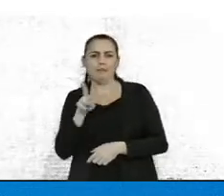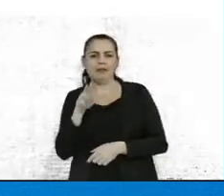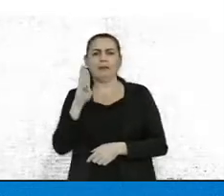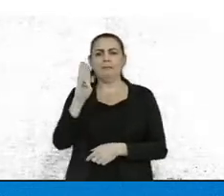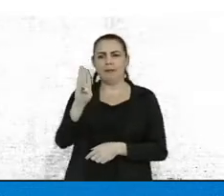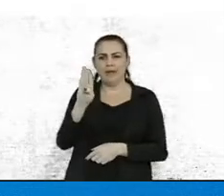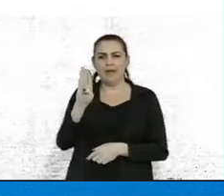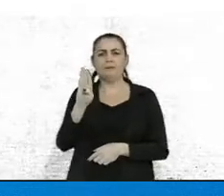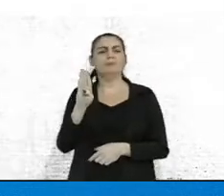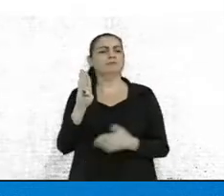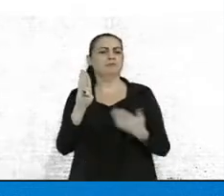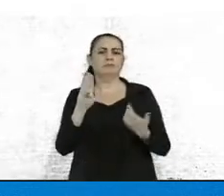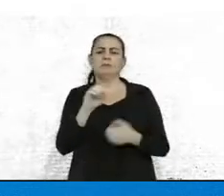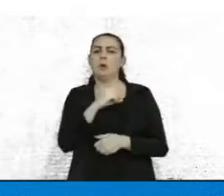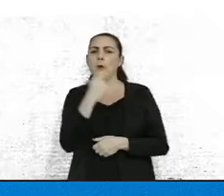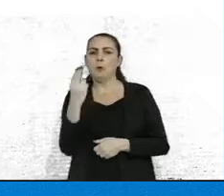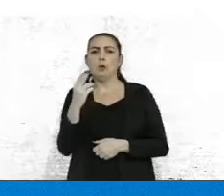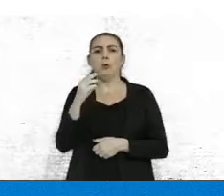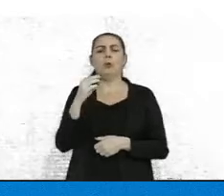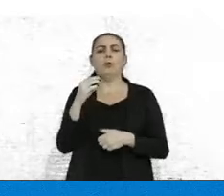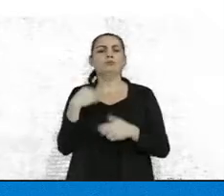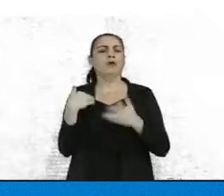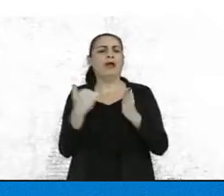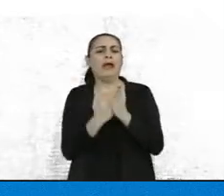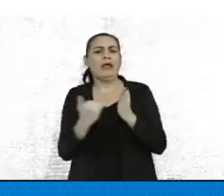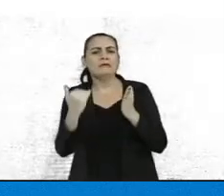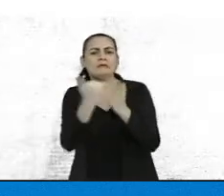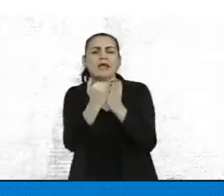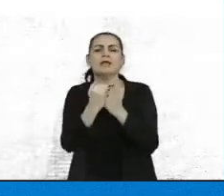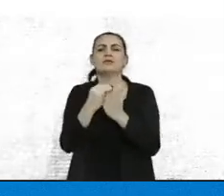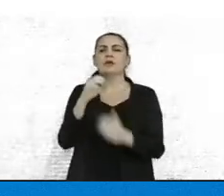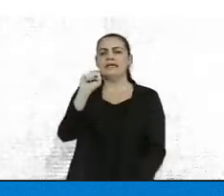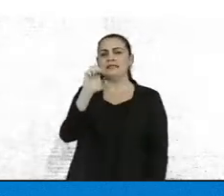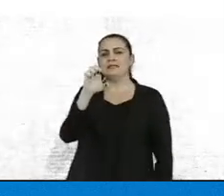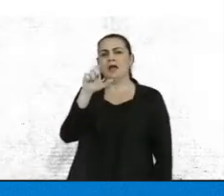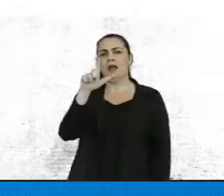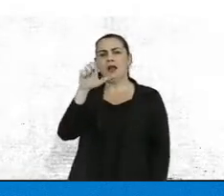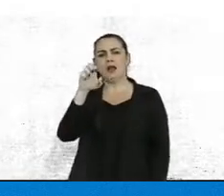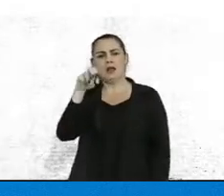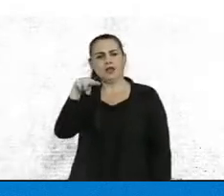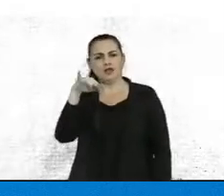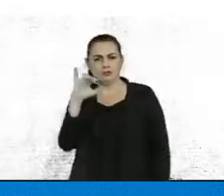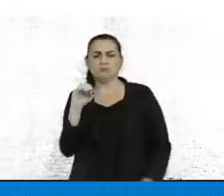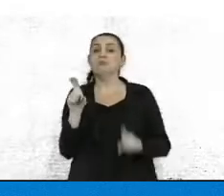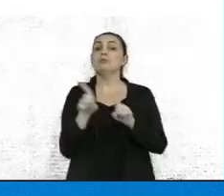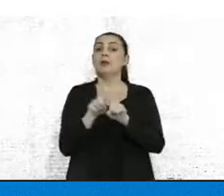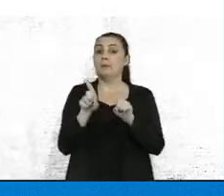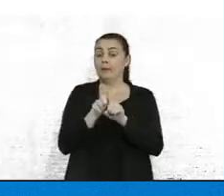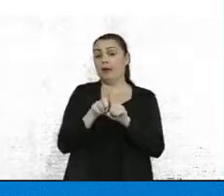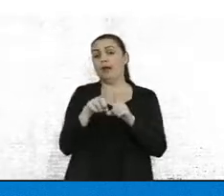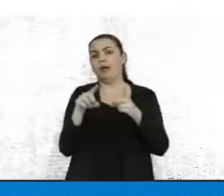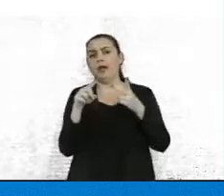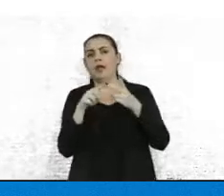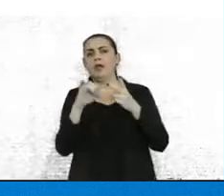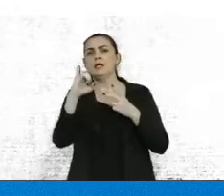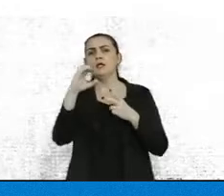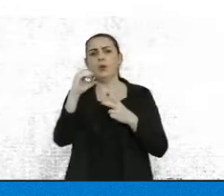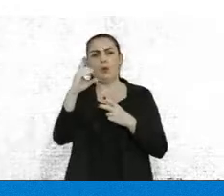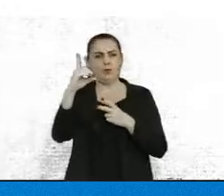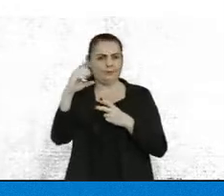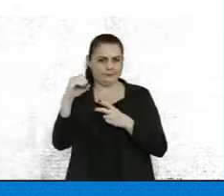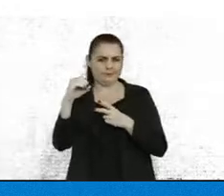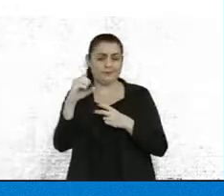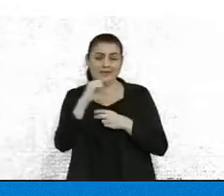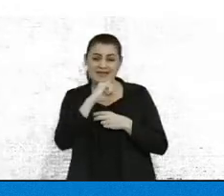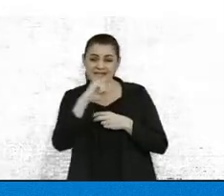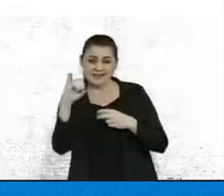o excesso de iodo. O iodo é um mineral muito importante para a nossa saúde, mas quando ele está em falta, ou quando ele está em excesso,